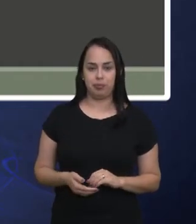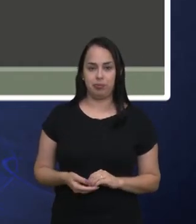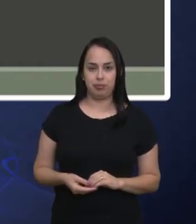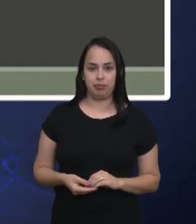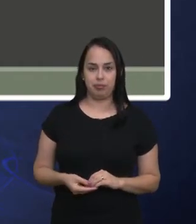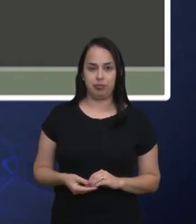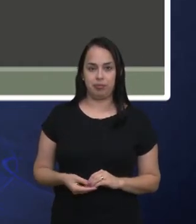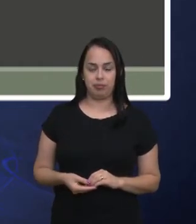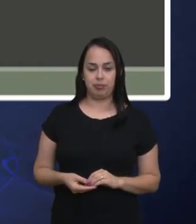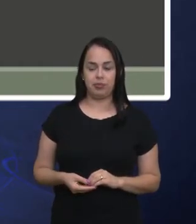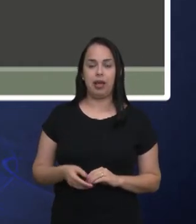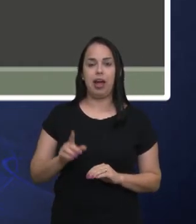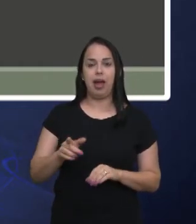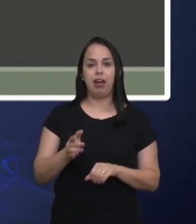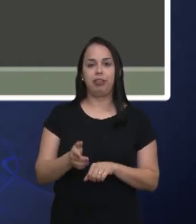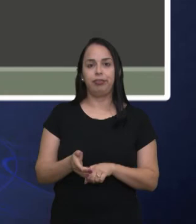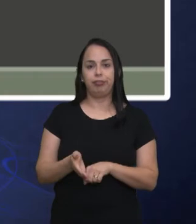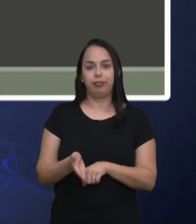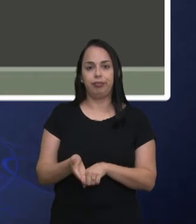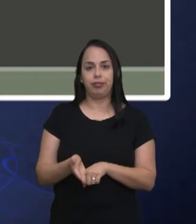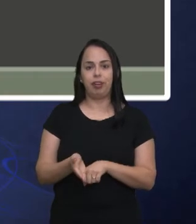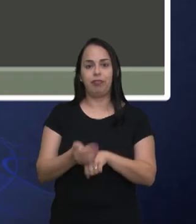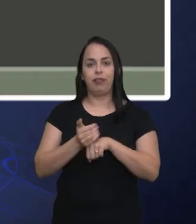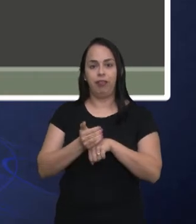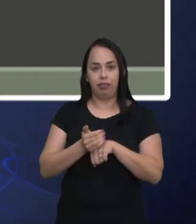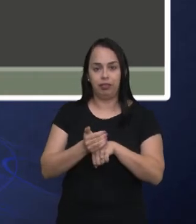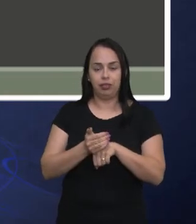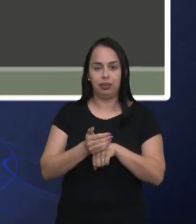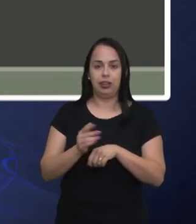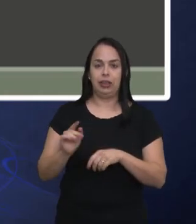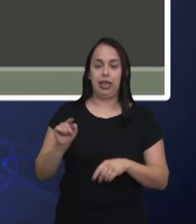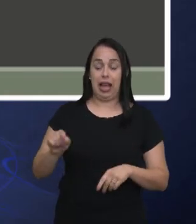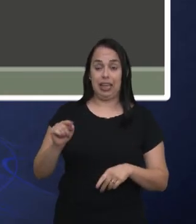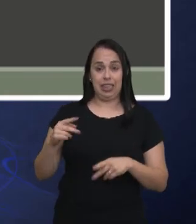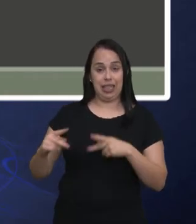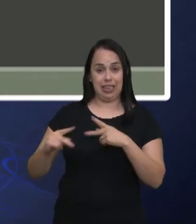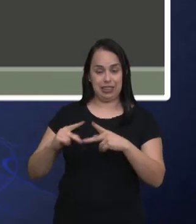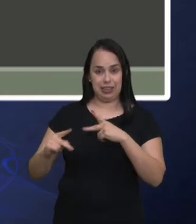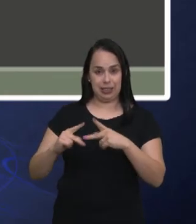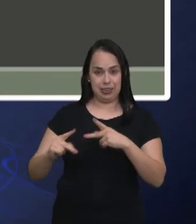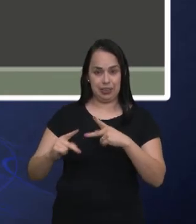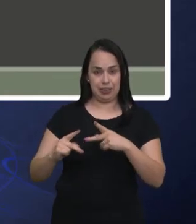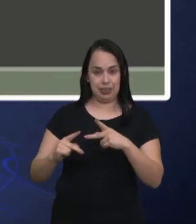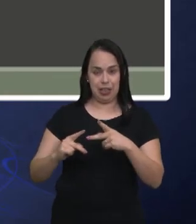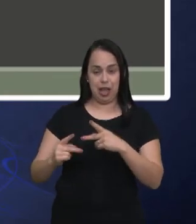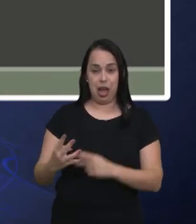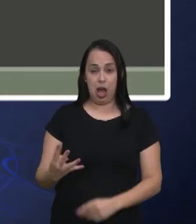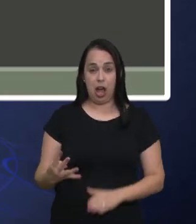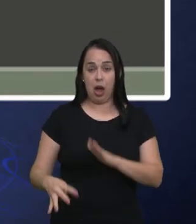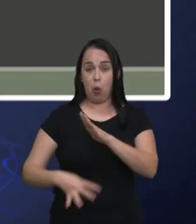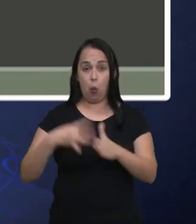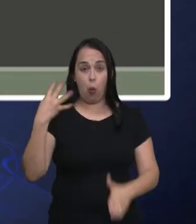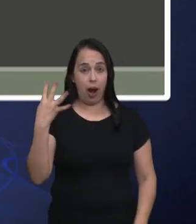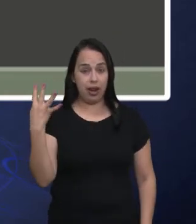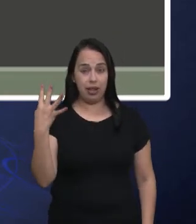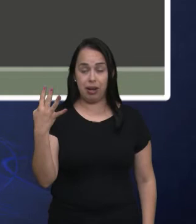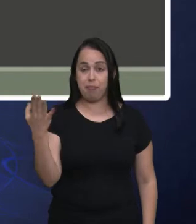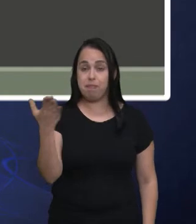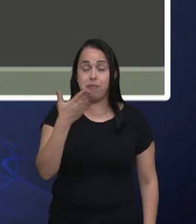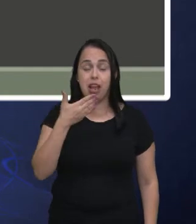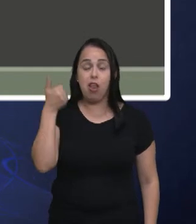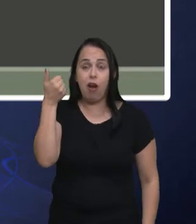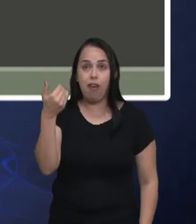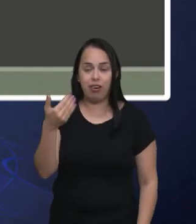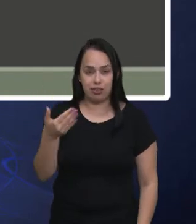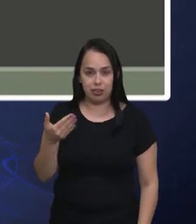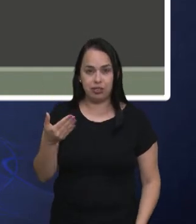É um retrocesso. A cidade considerada a 4ª melhor para se viver,